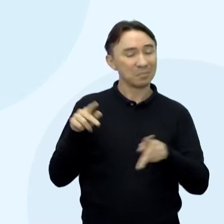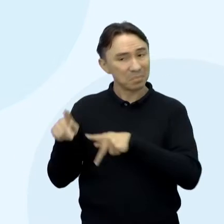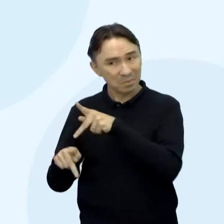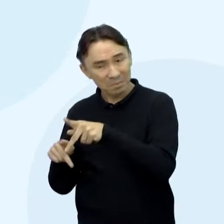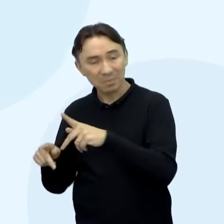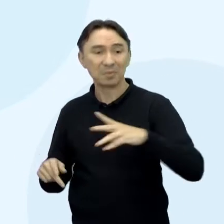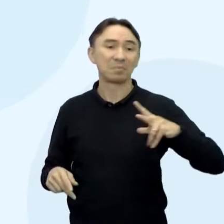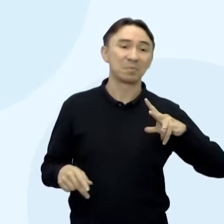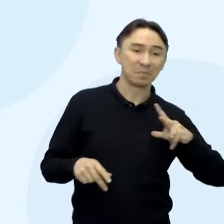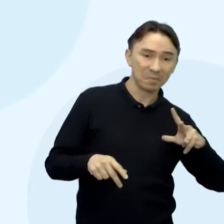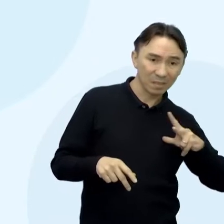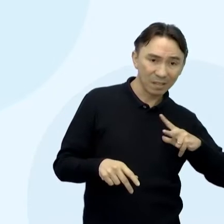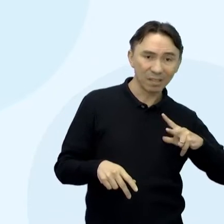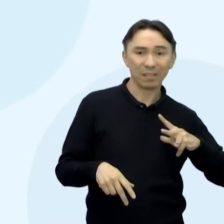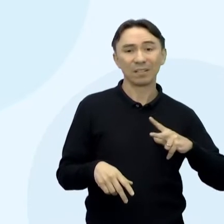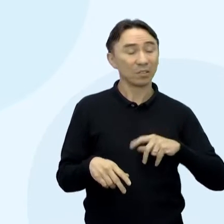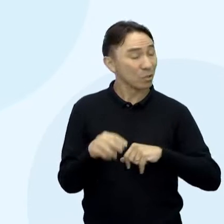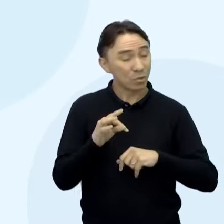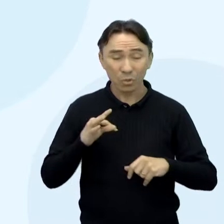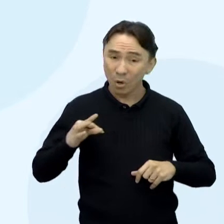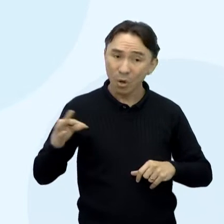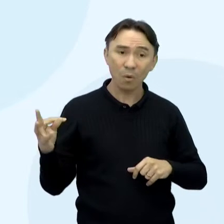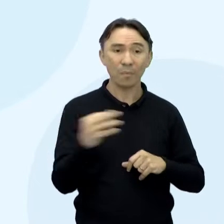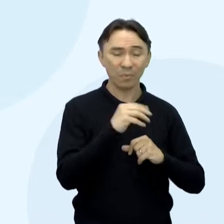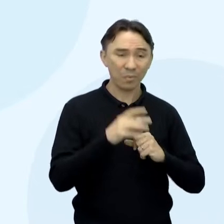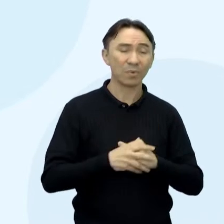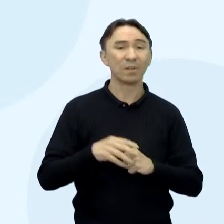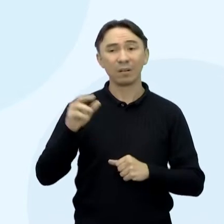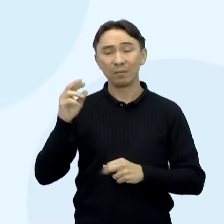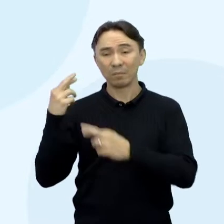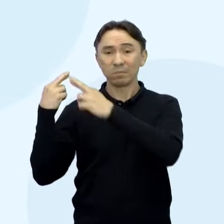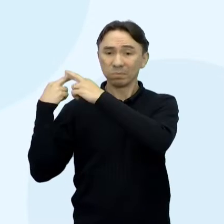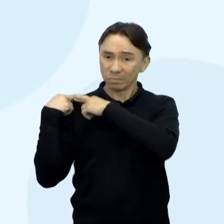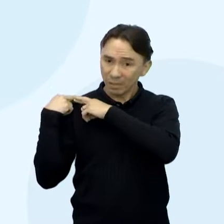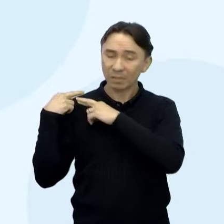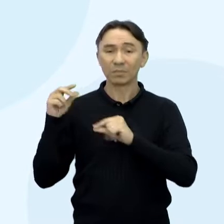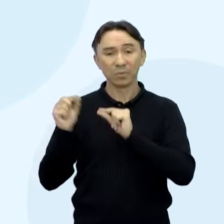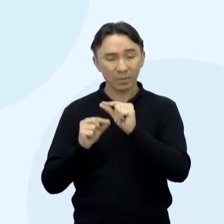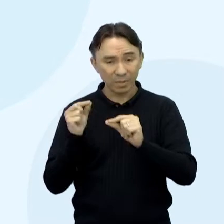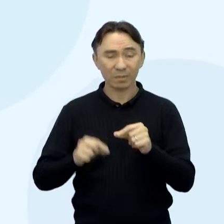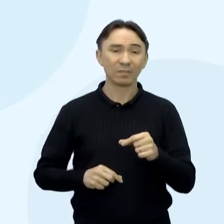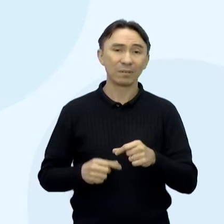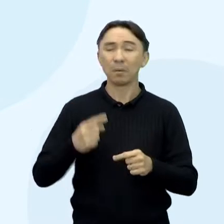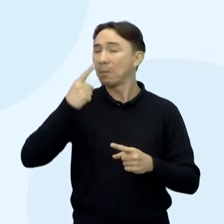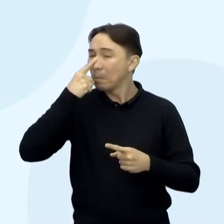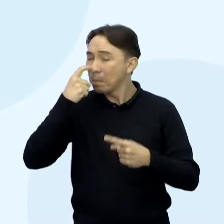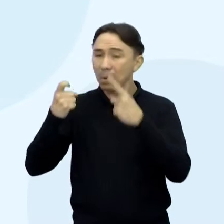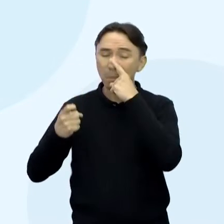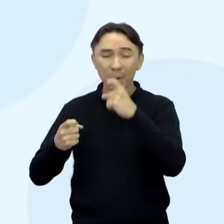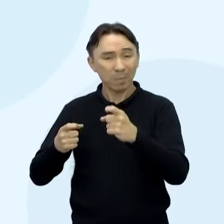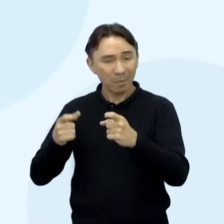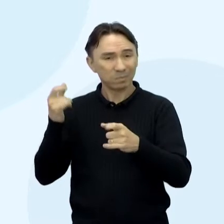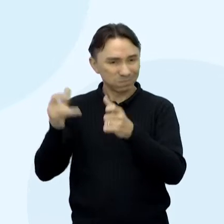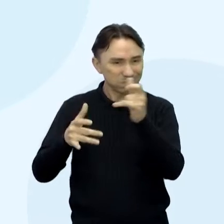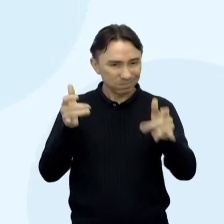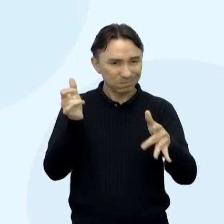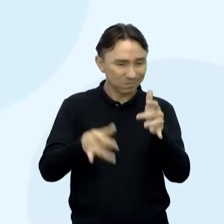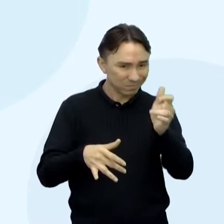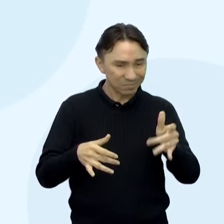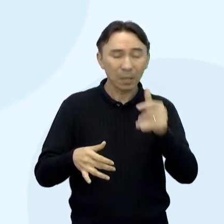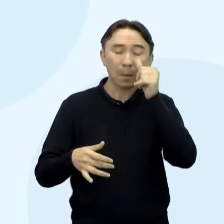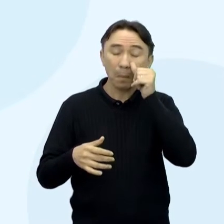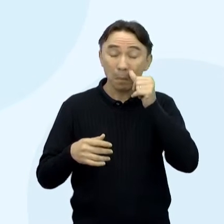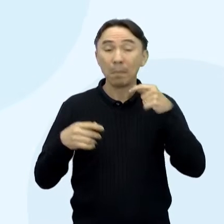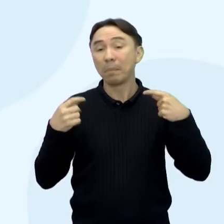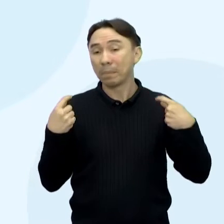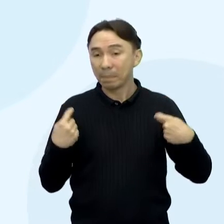responsáveis direta ou indiretamente pela geração de resíduos sólidos e as que desenvolvam ações